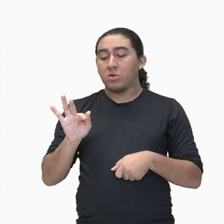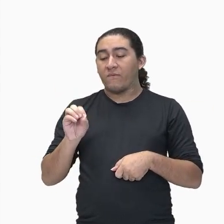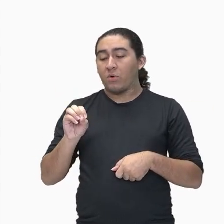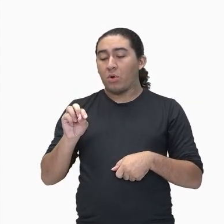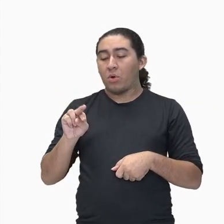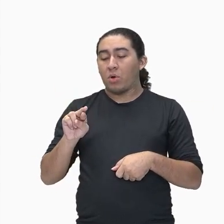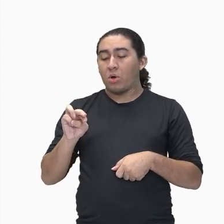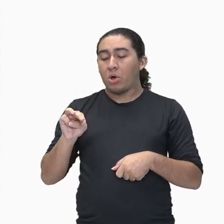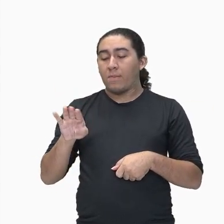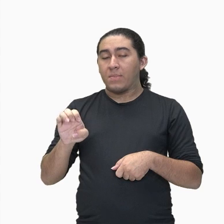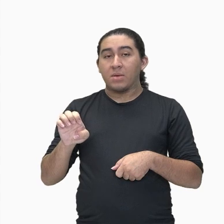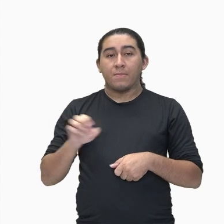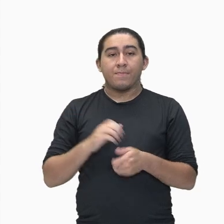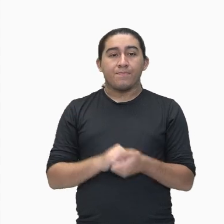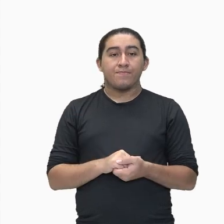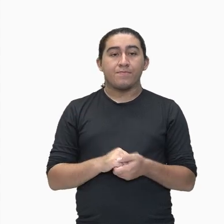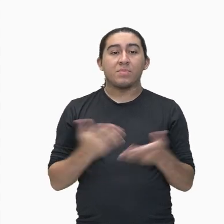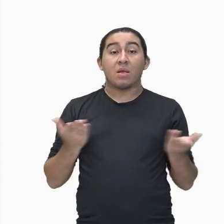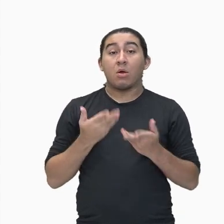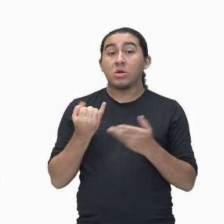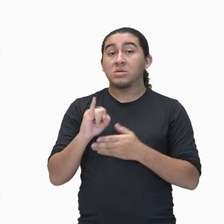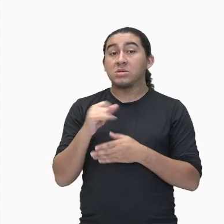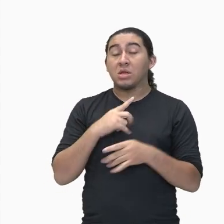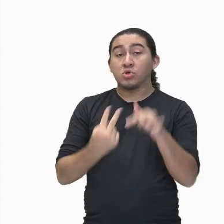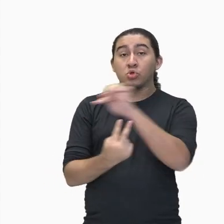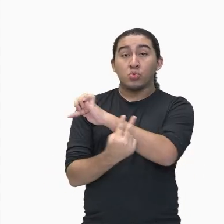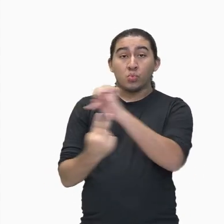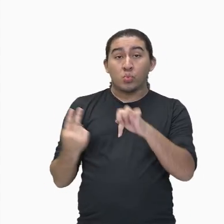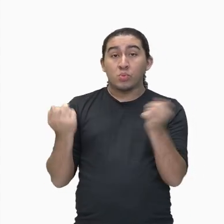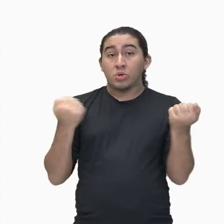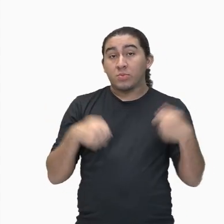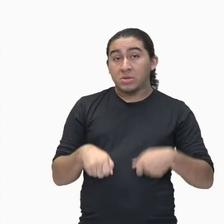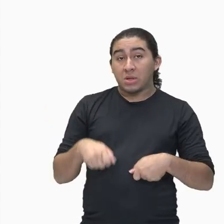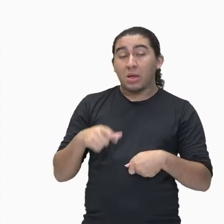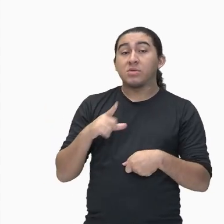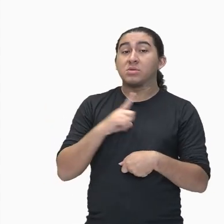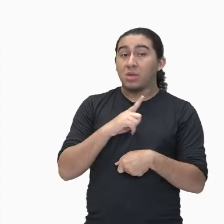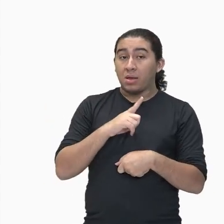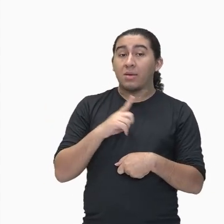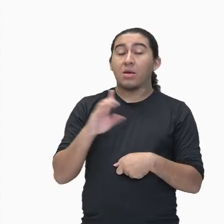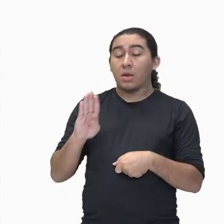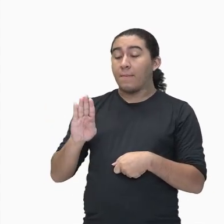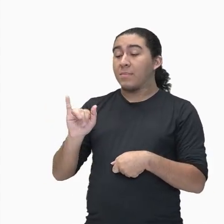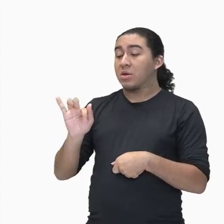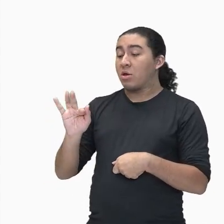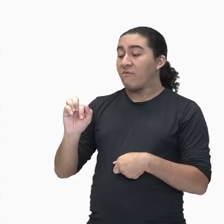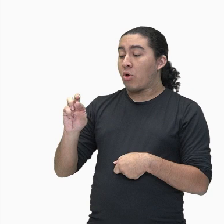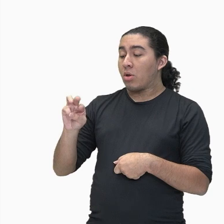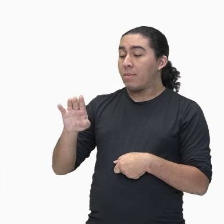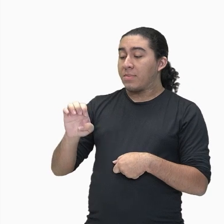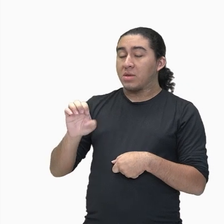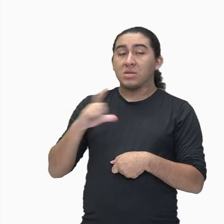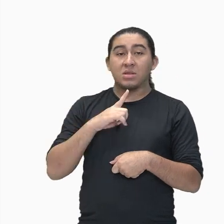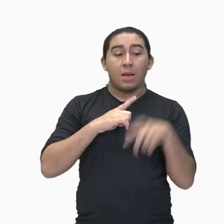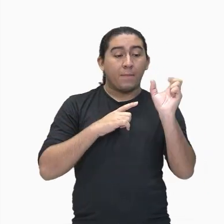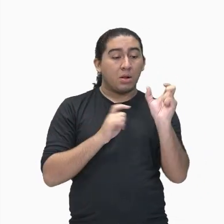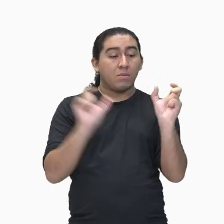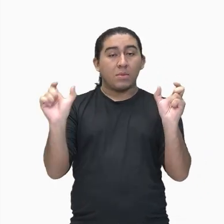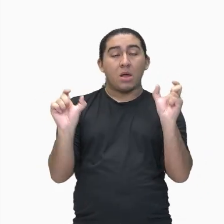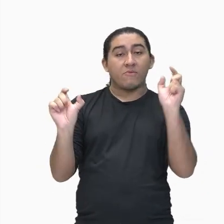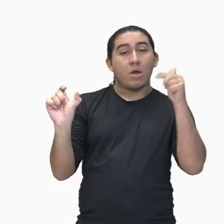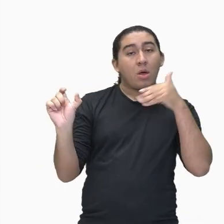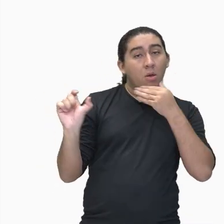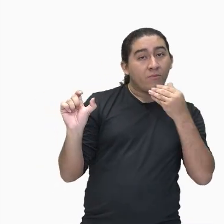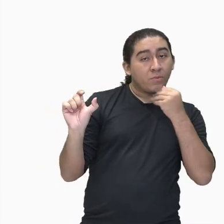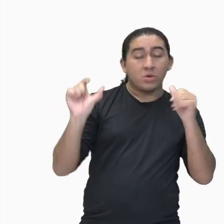adjetivos biformes, que é aquele que apresenta duas formas, uma para o masculino e a outra para